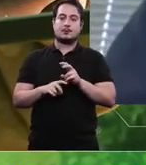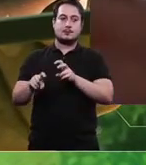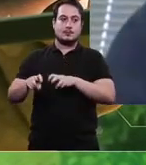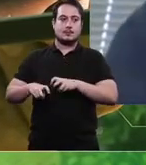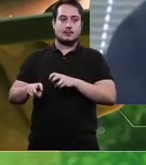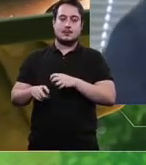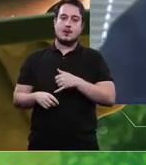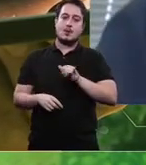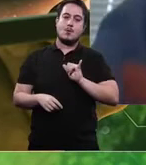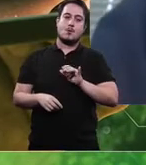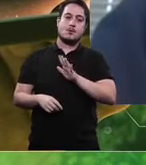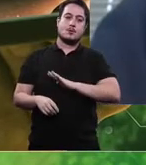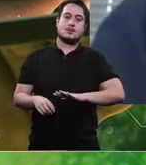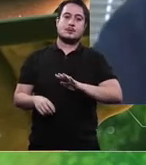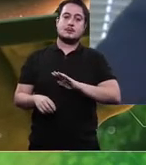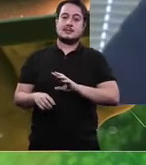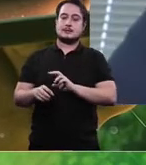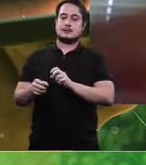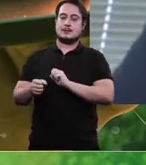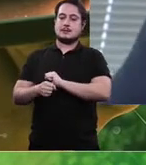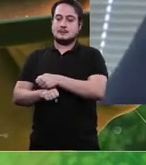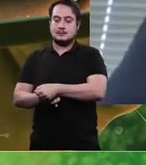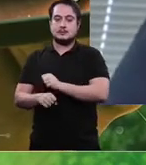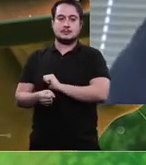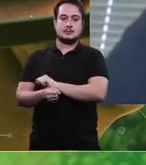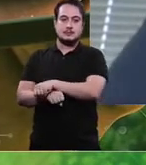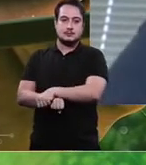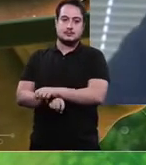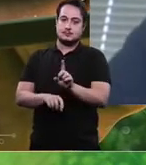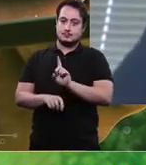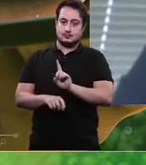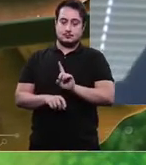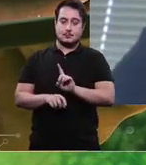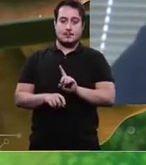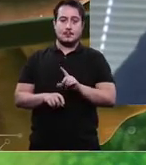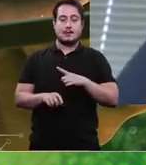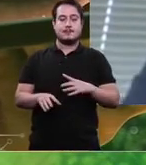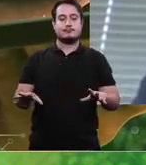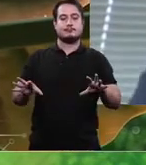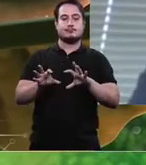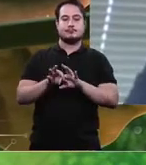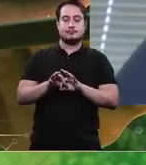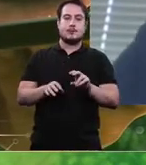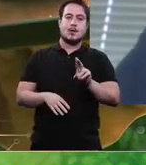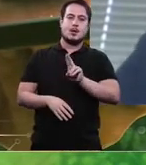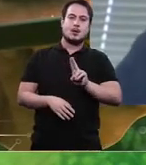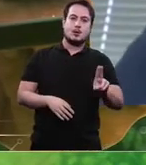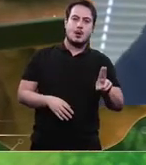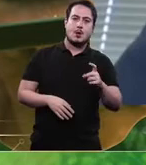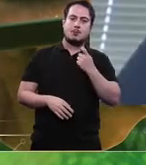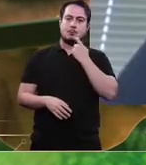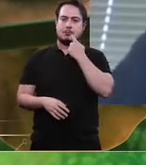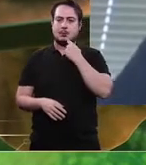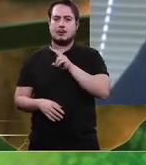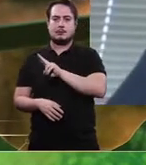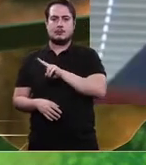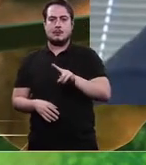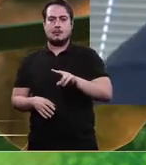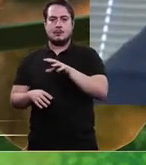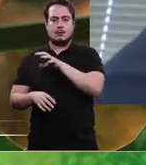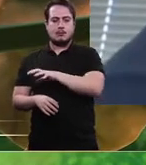Não necessariamente extrativista. Então, você, por exemplo, aí você vincula com o nome do peixe a região,